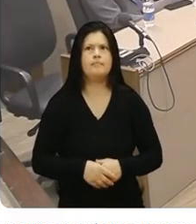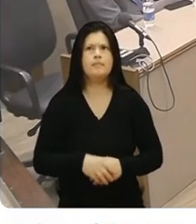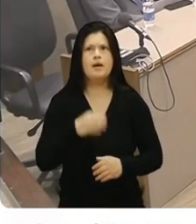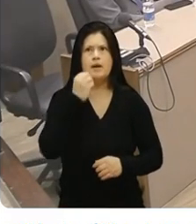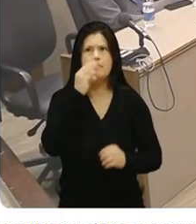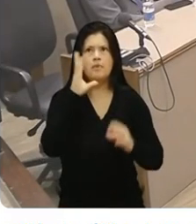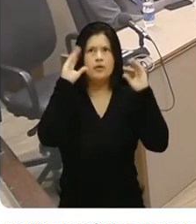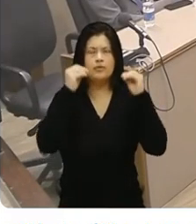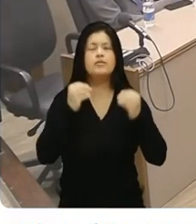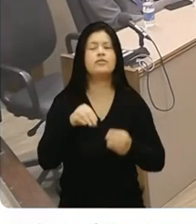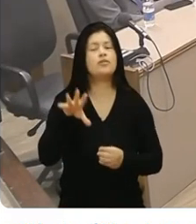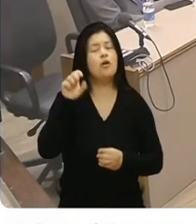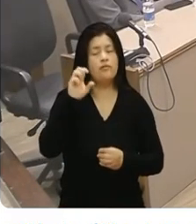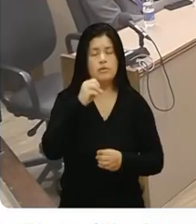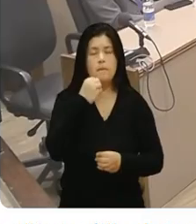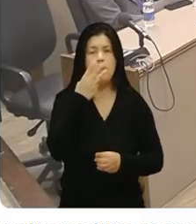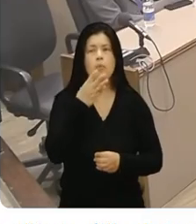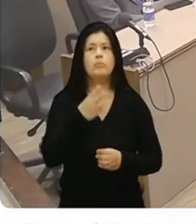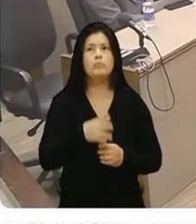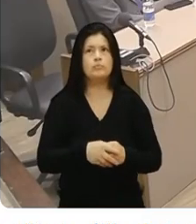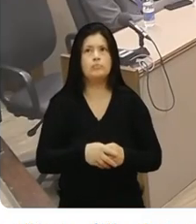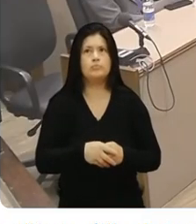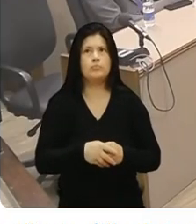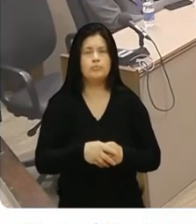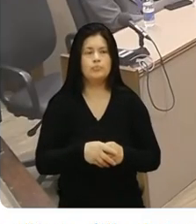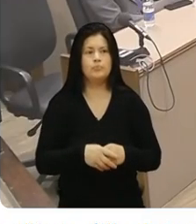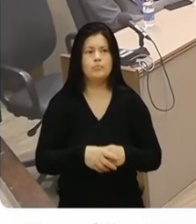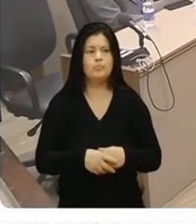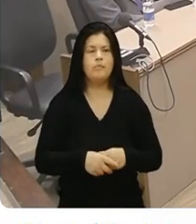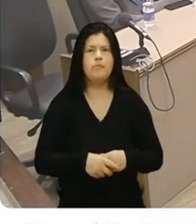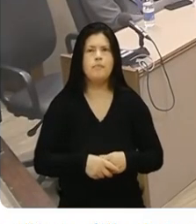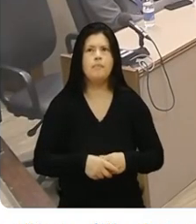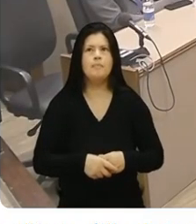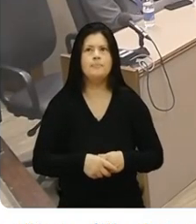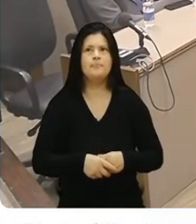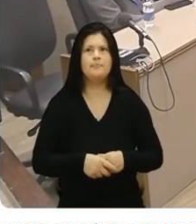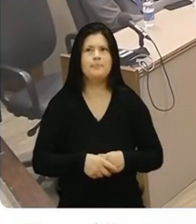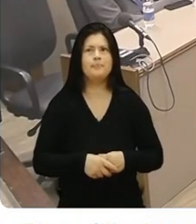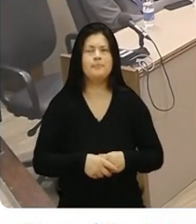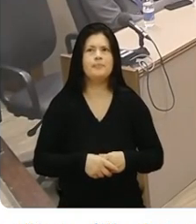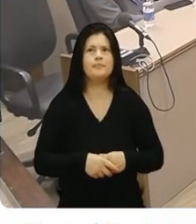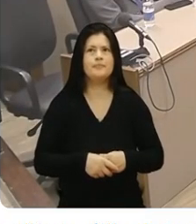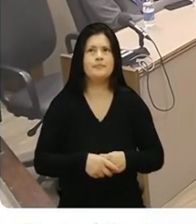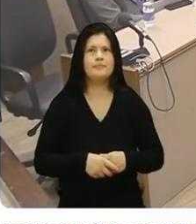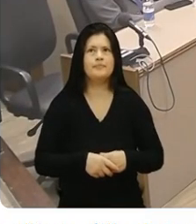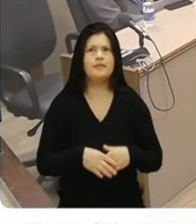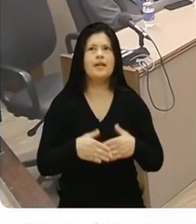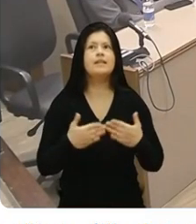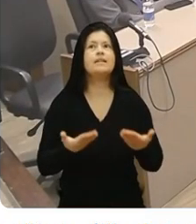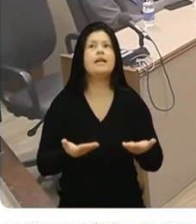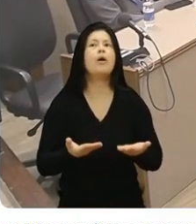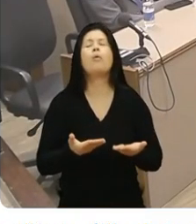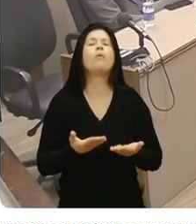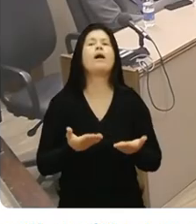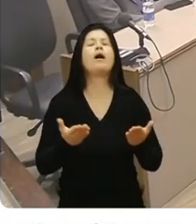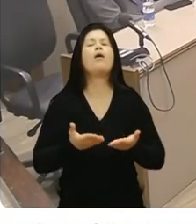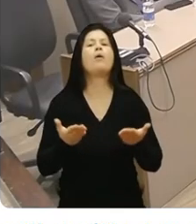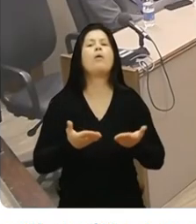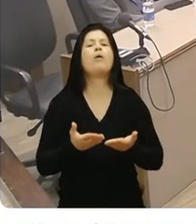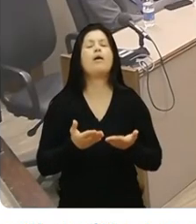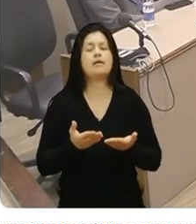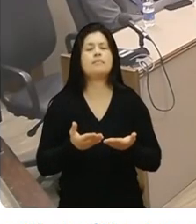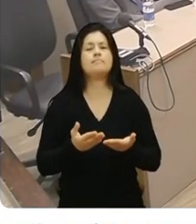boa noite, estou ouvindo bem. Vocês me ouvem bem? Que bom, estamos ouvindo bem sim. Então, com a palavra, doutora Évila.